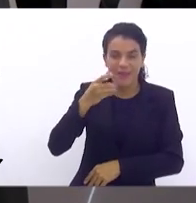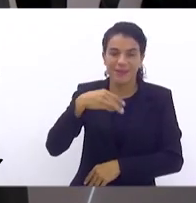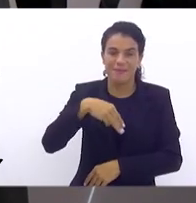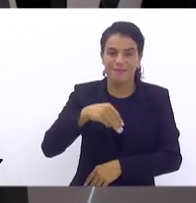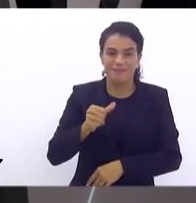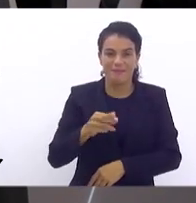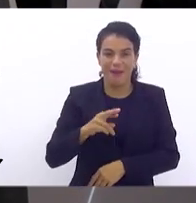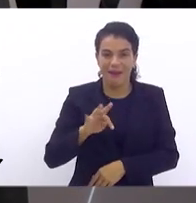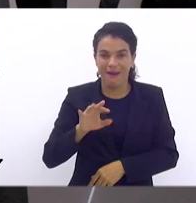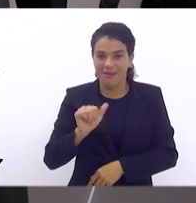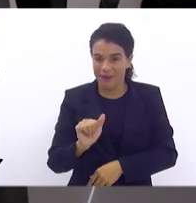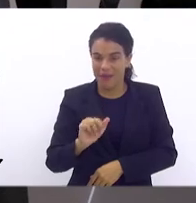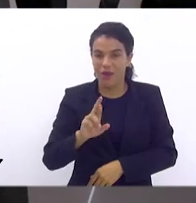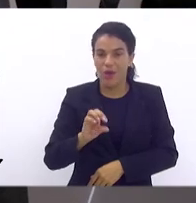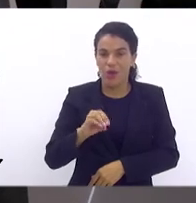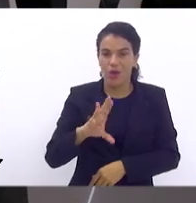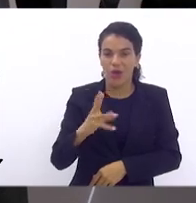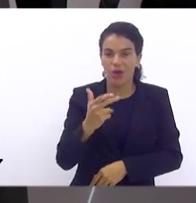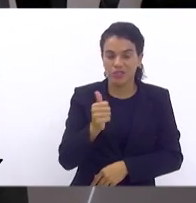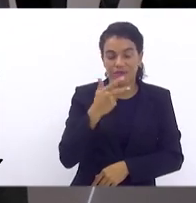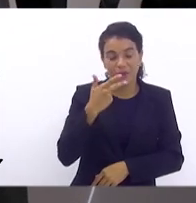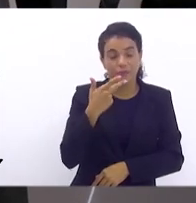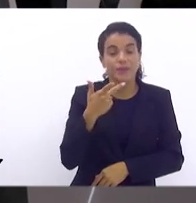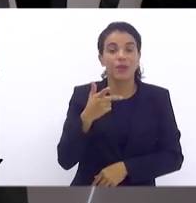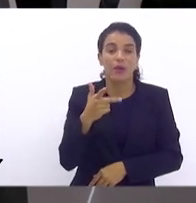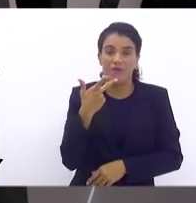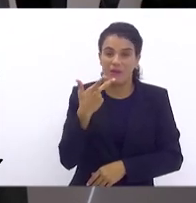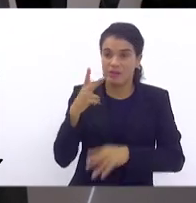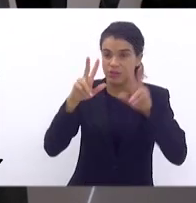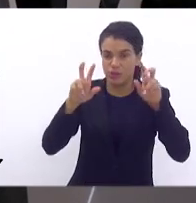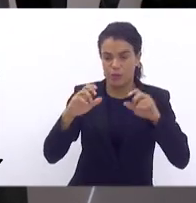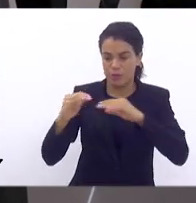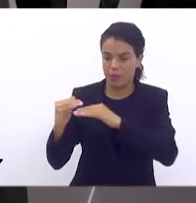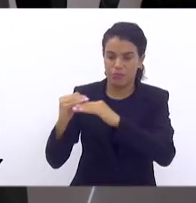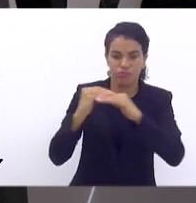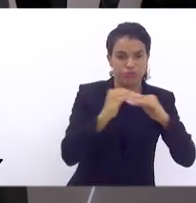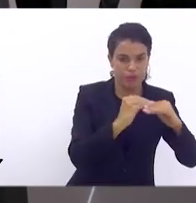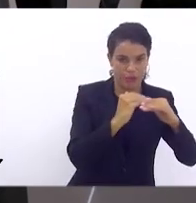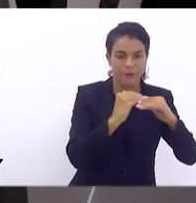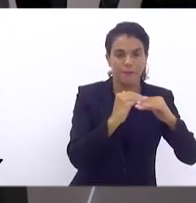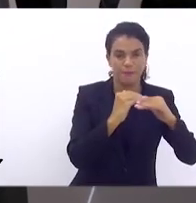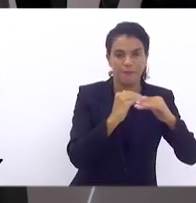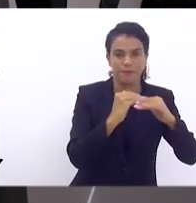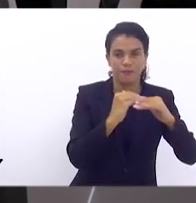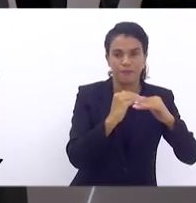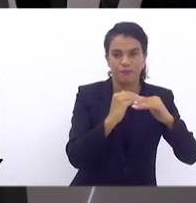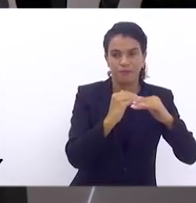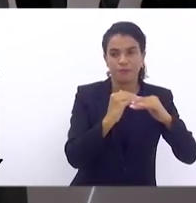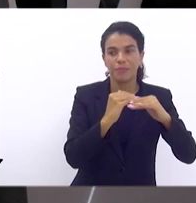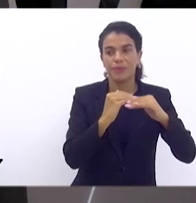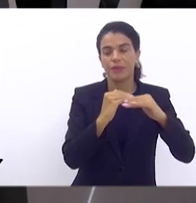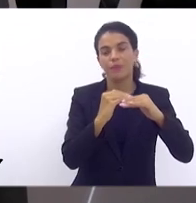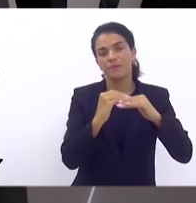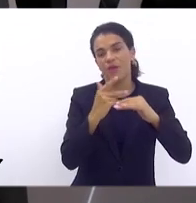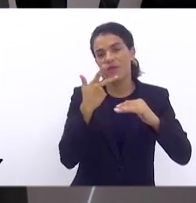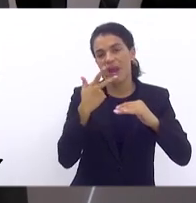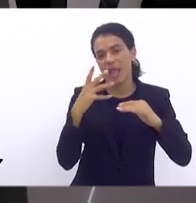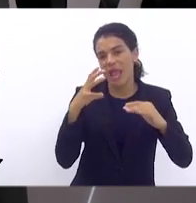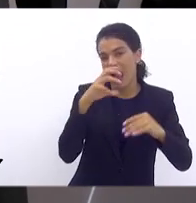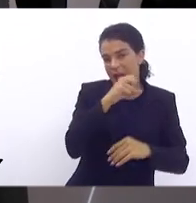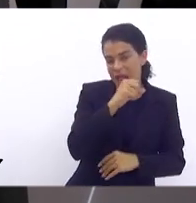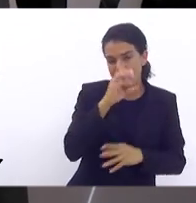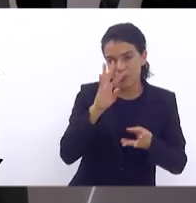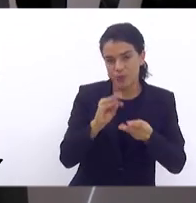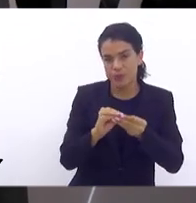é a gente quando a gente fala de igualdade se eu não me engano eu acho que eu eu cheguei a falar rapidamente sobre